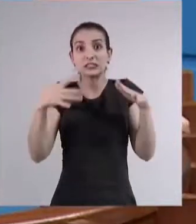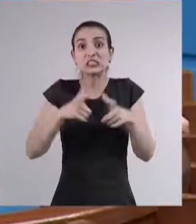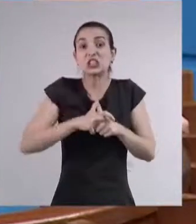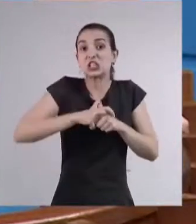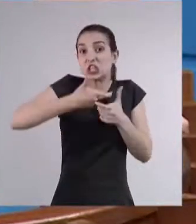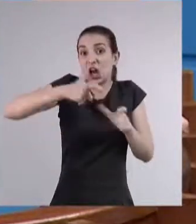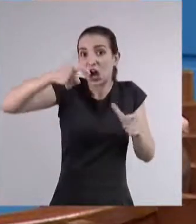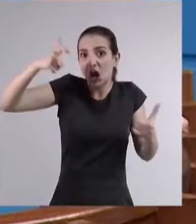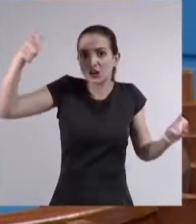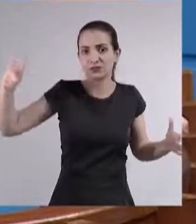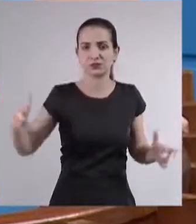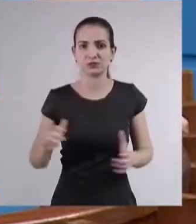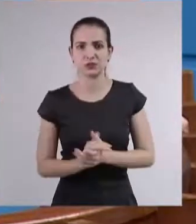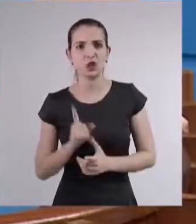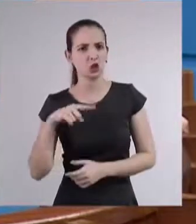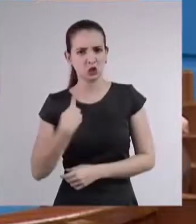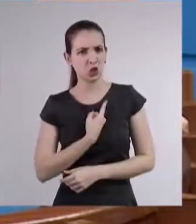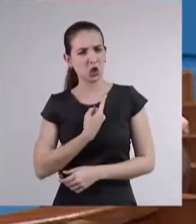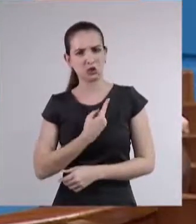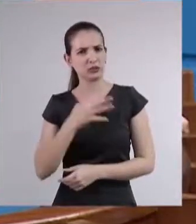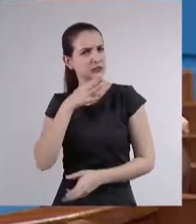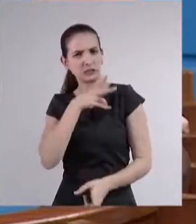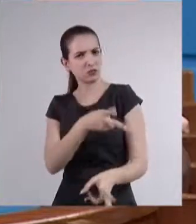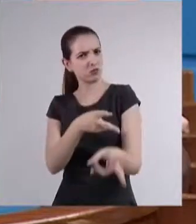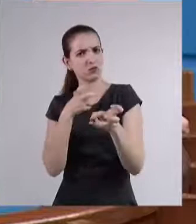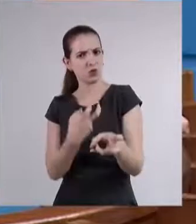visse o seu nome